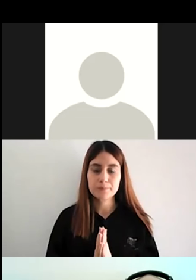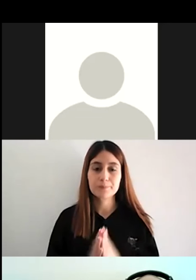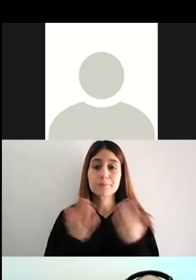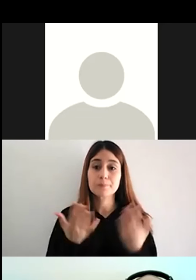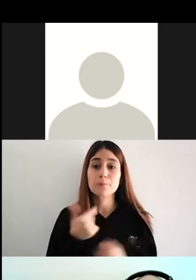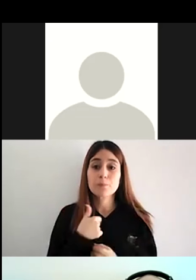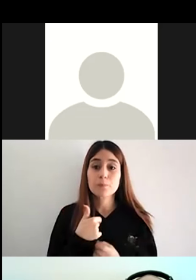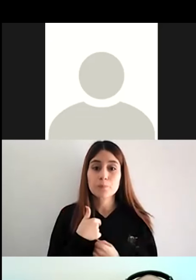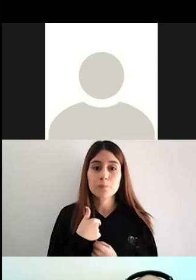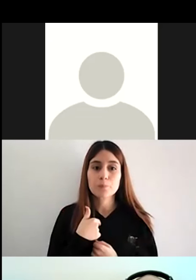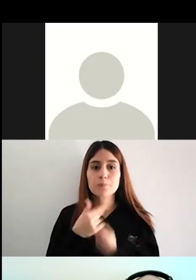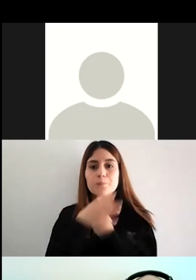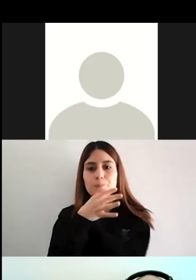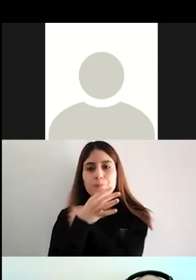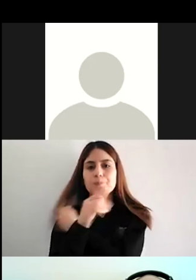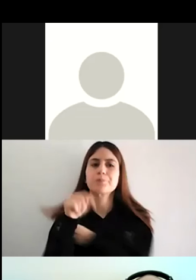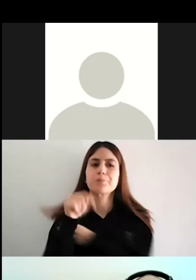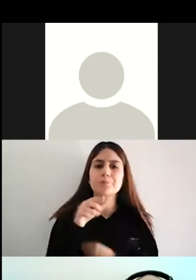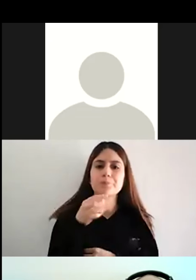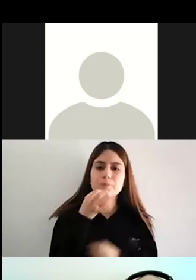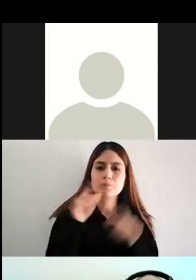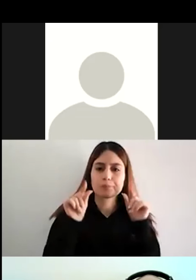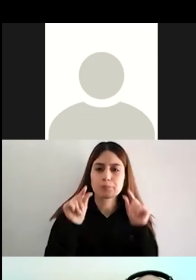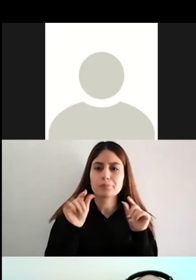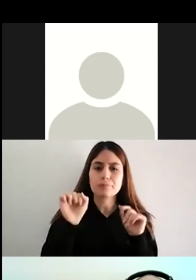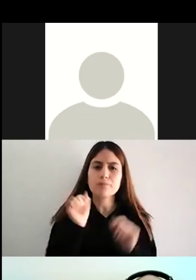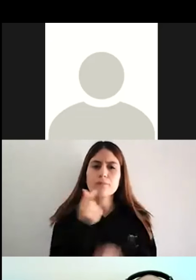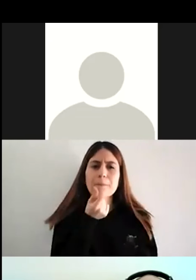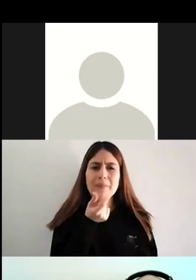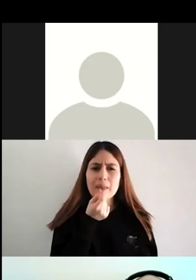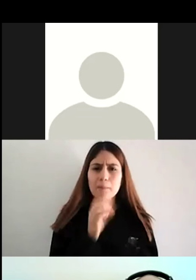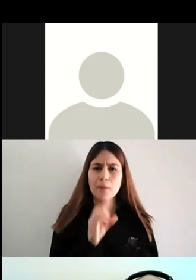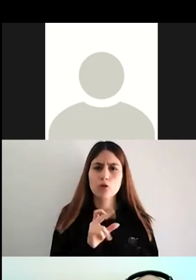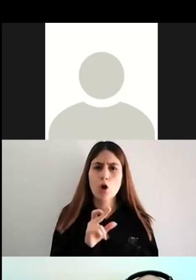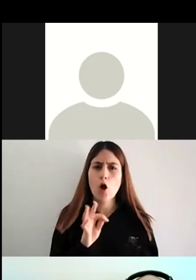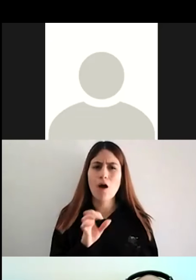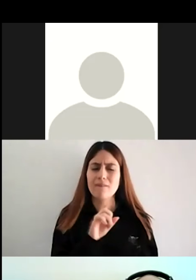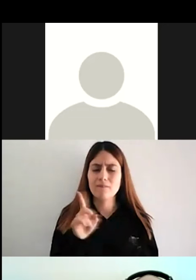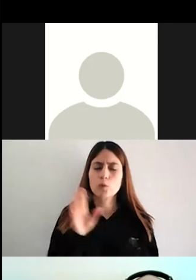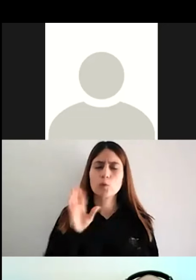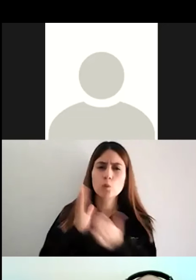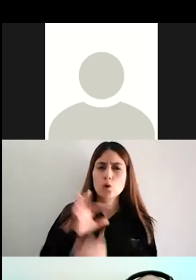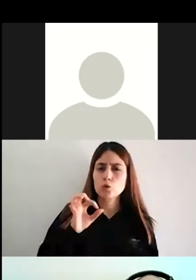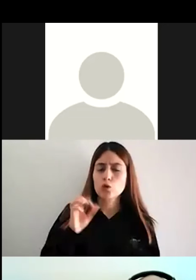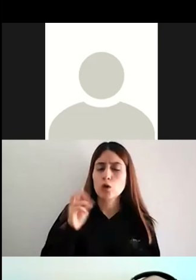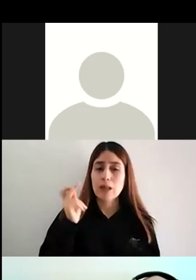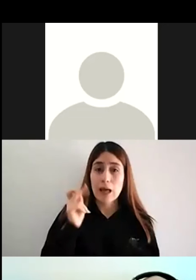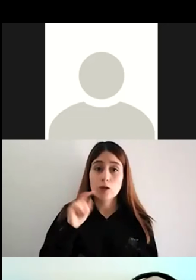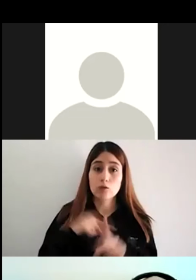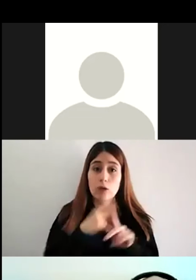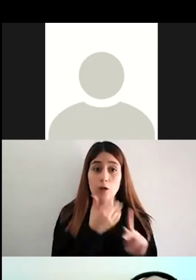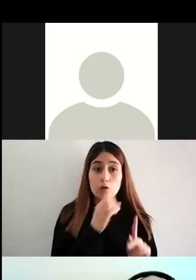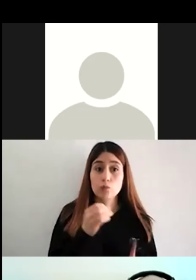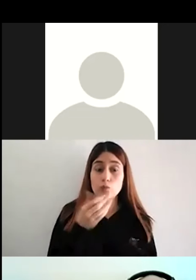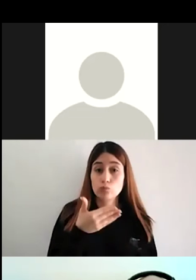Então vimos falar um pouco hoje do panorama dos medicamentos órfãos nos últimos 18 anos, isto é, entre 2001 e 2019.